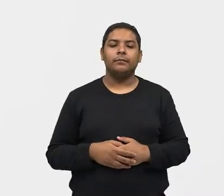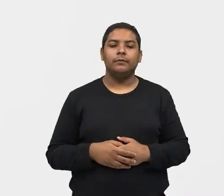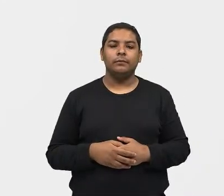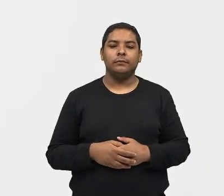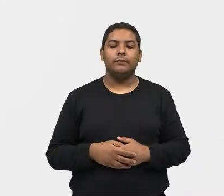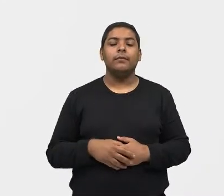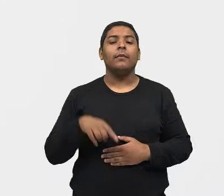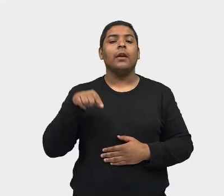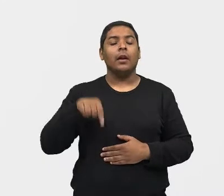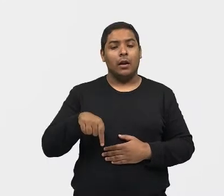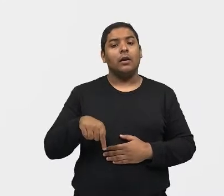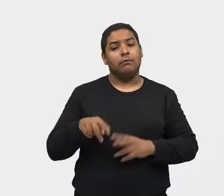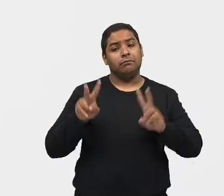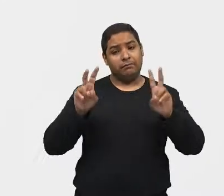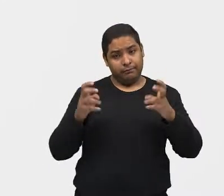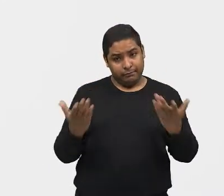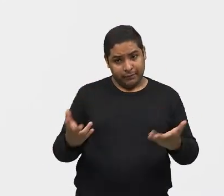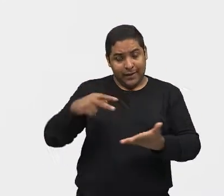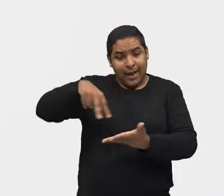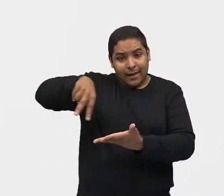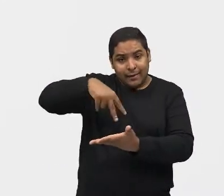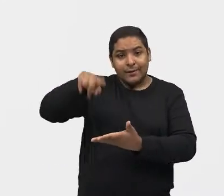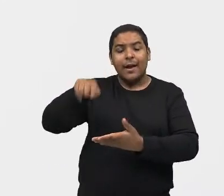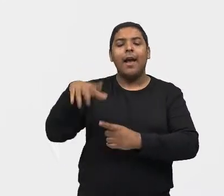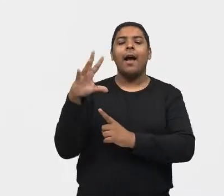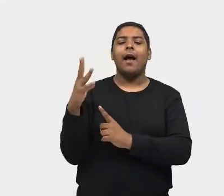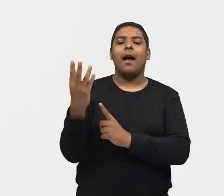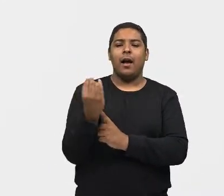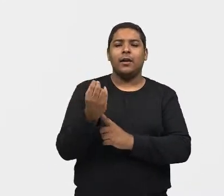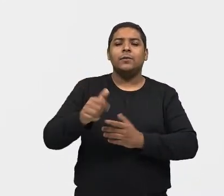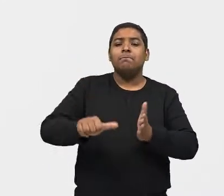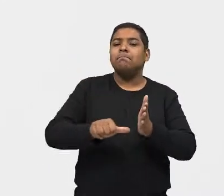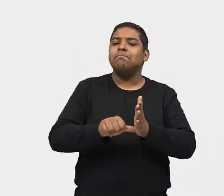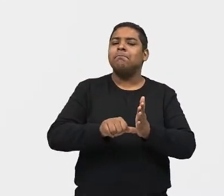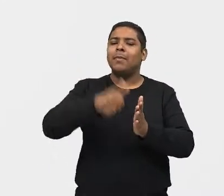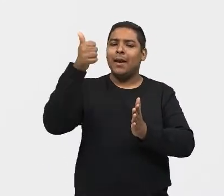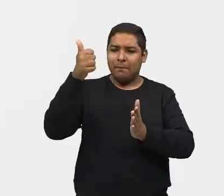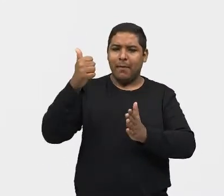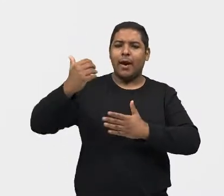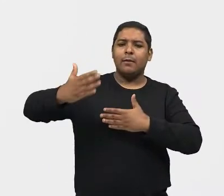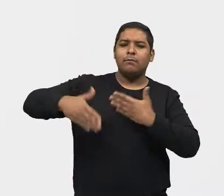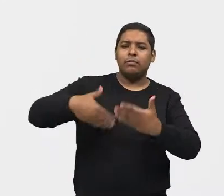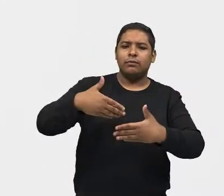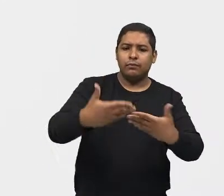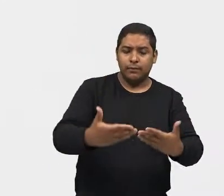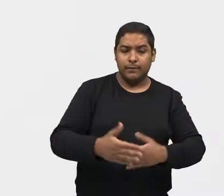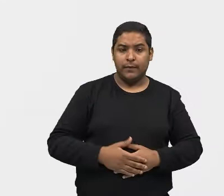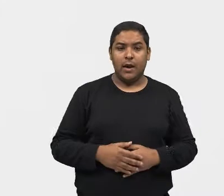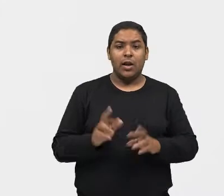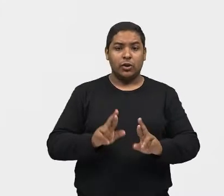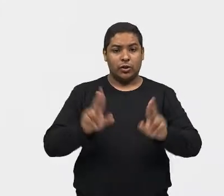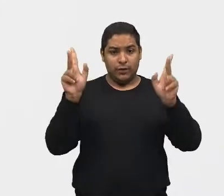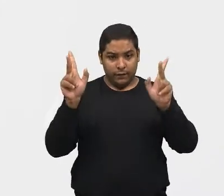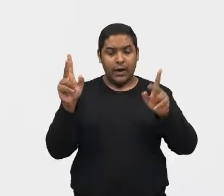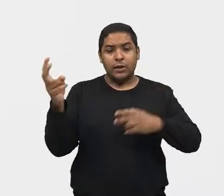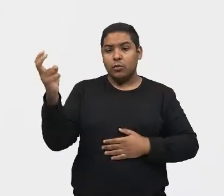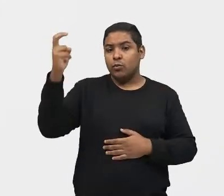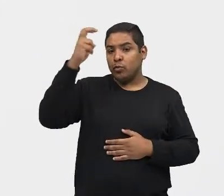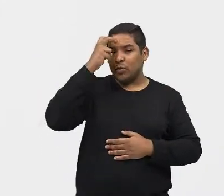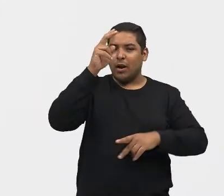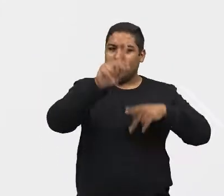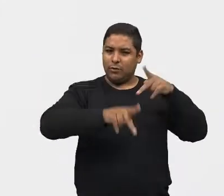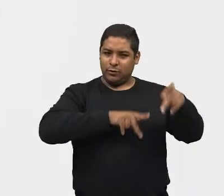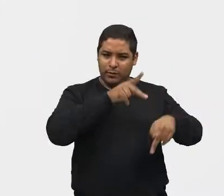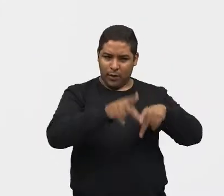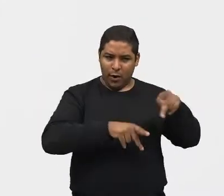nesses fatores, a dança é tida como a arte que primeiro se desenvolveu e que, pela diferença cultural de povos,